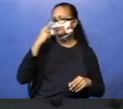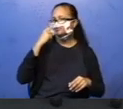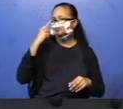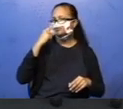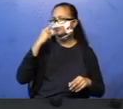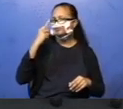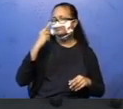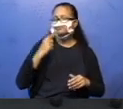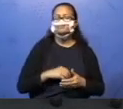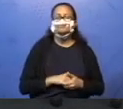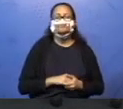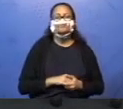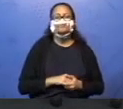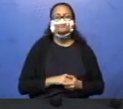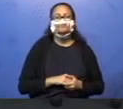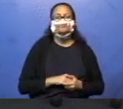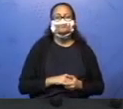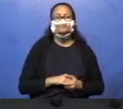fanho assim mesmo.